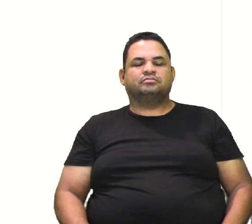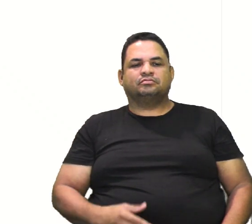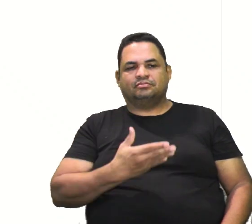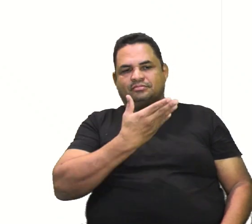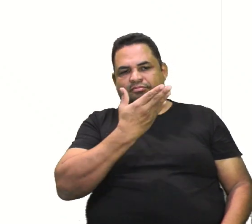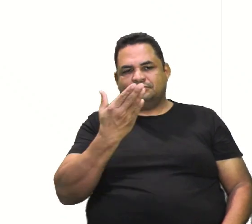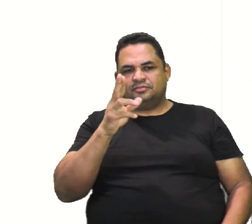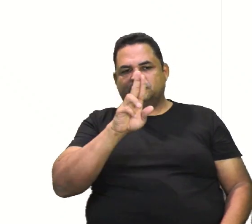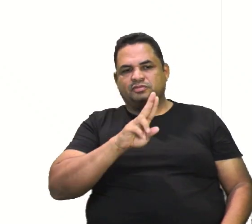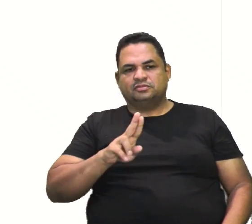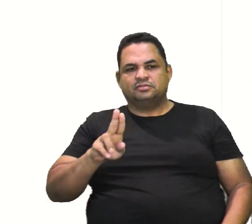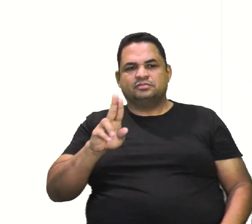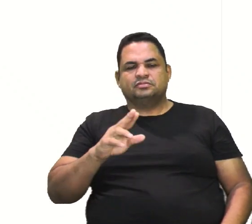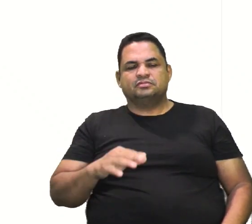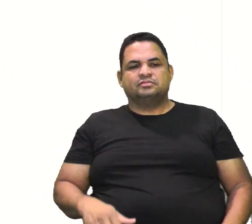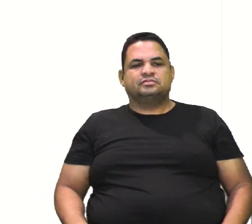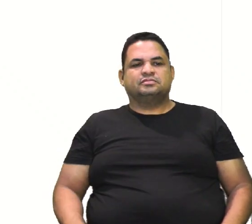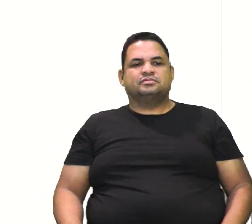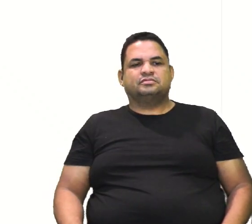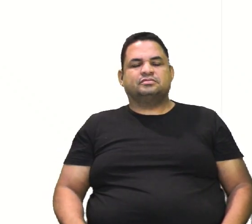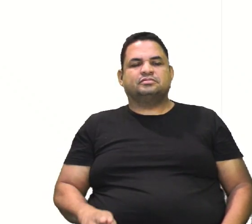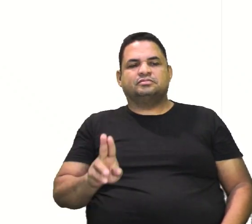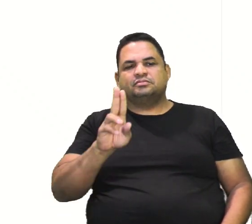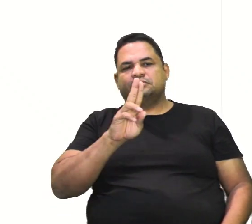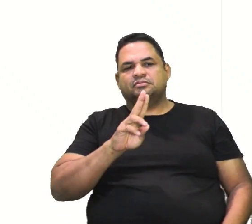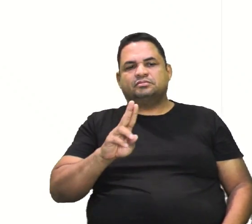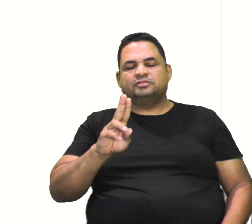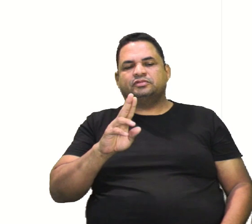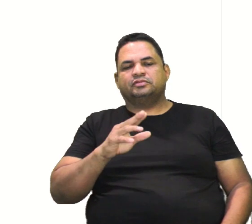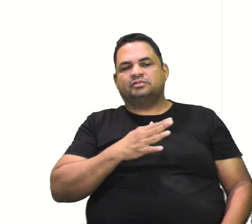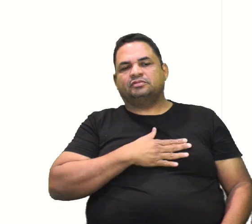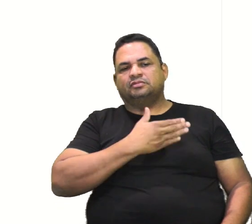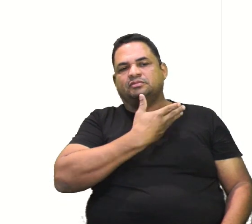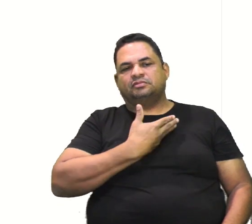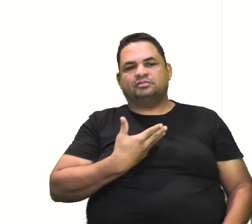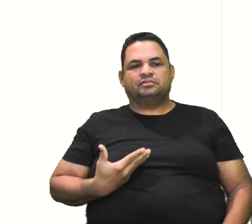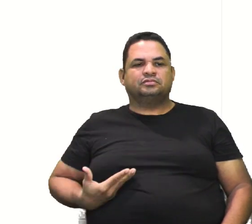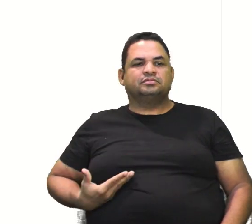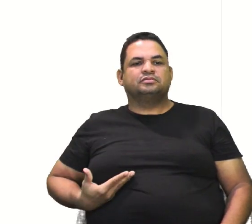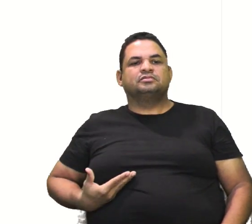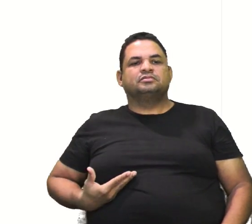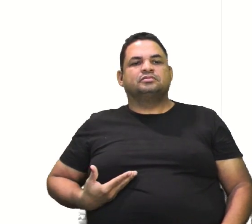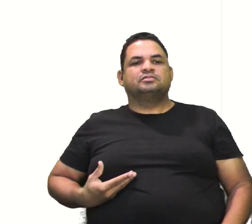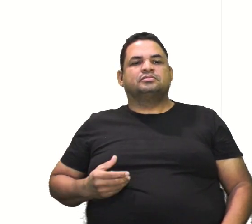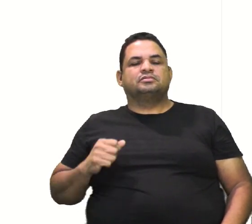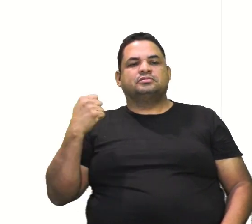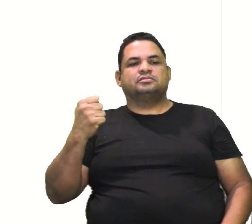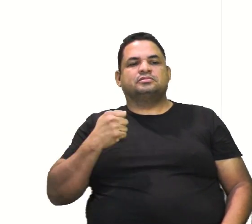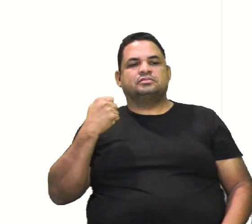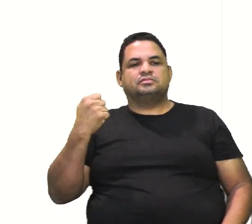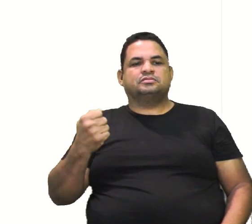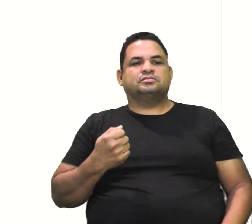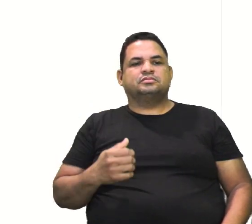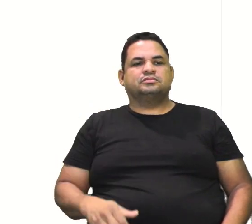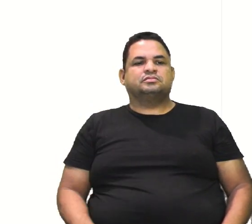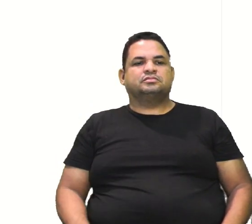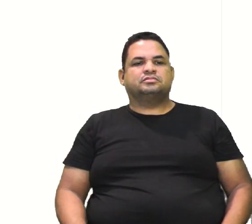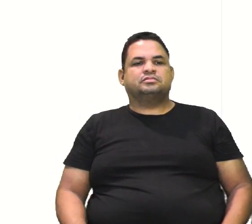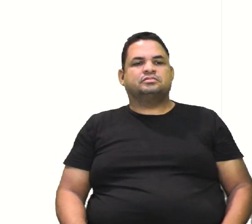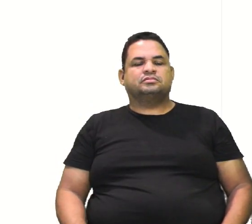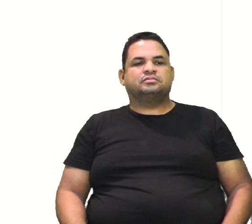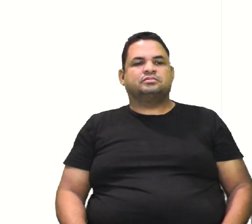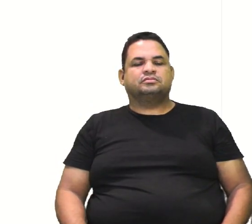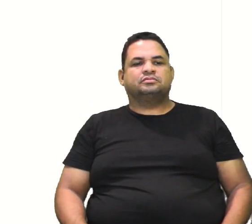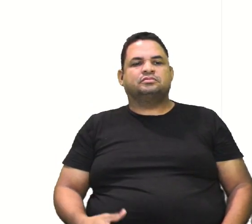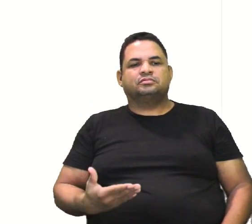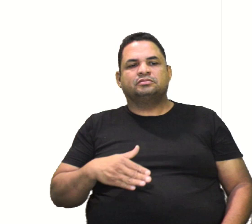URGS. É que esse F, né, é a Universidade Federal do Rio Grande do Sul, mas o F na hora da pronúncia é mudo, não se fala.